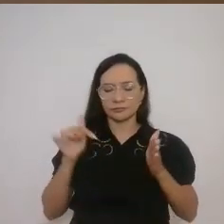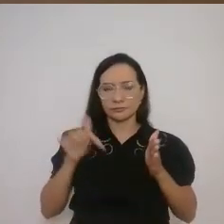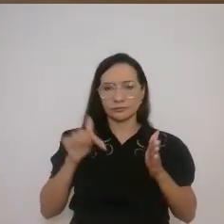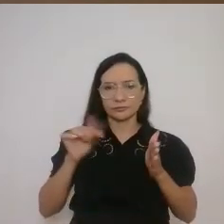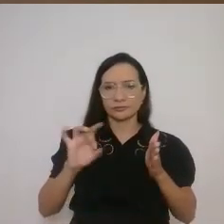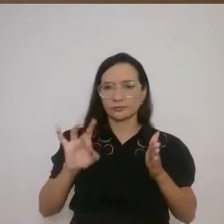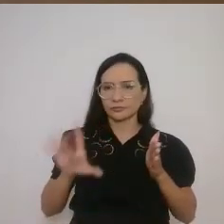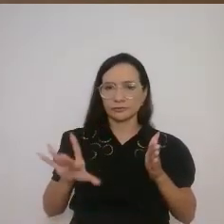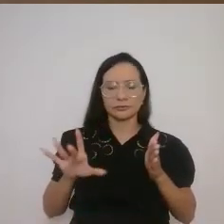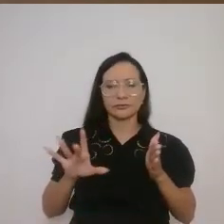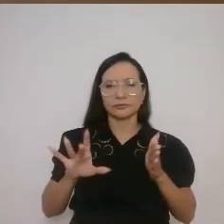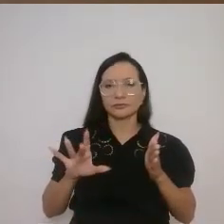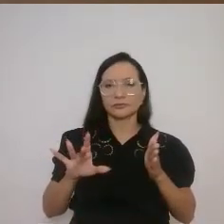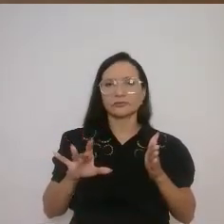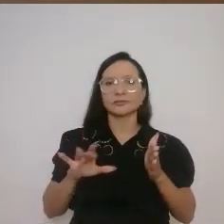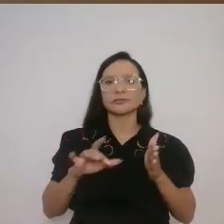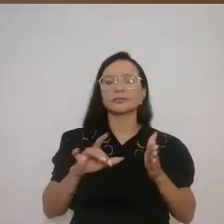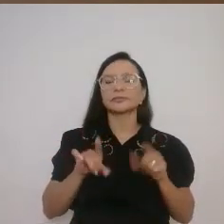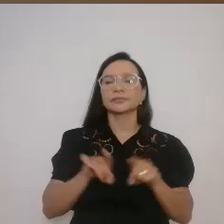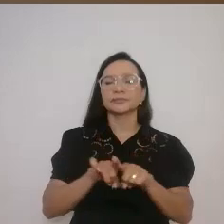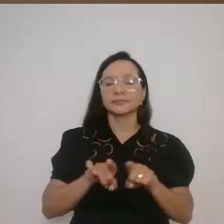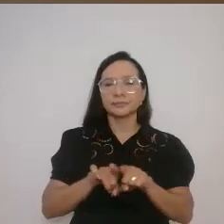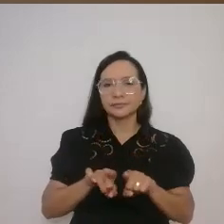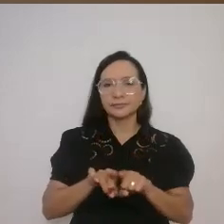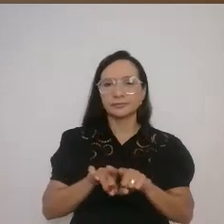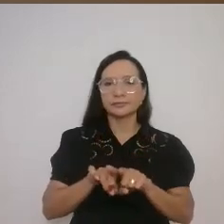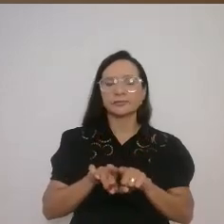homologação. Também